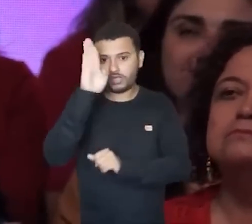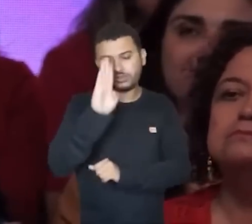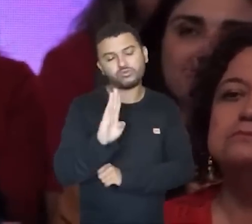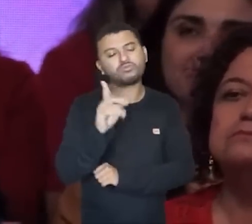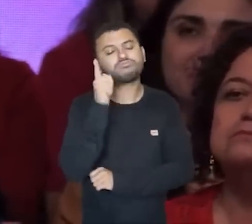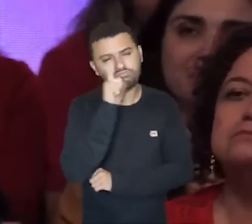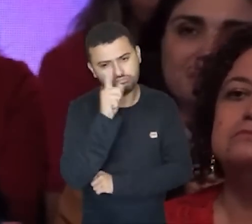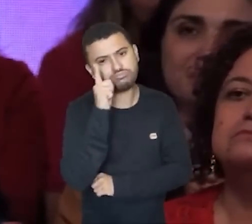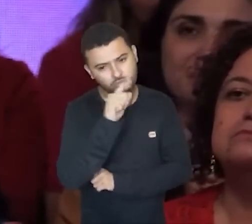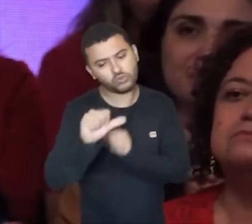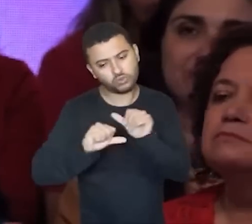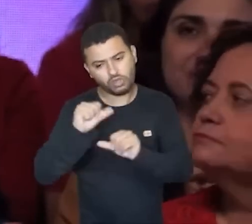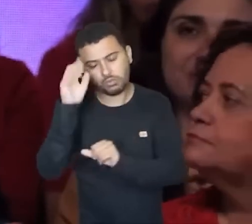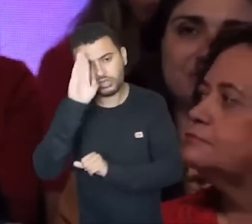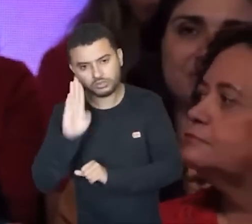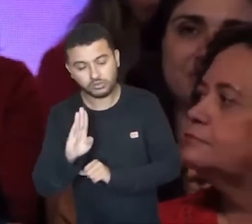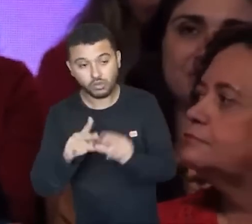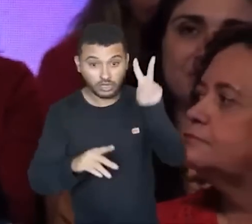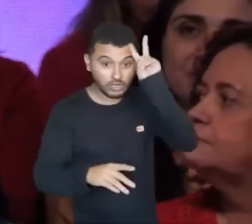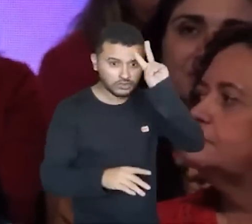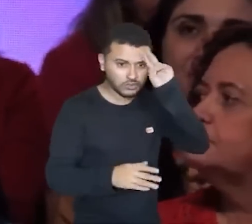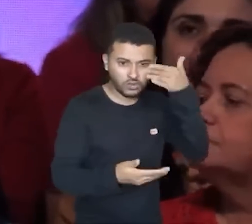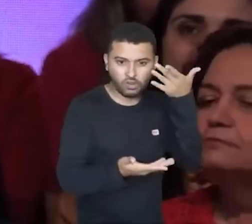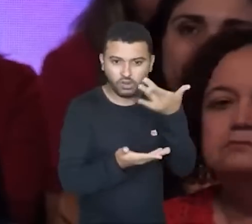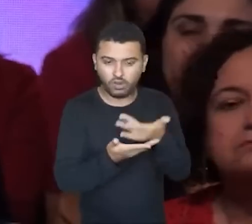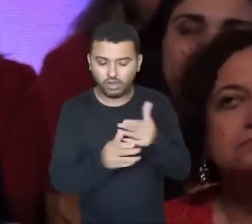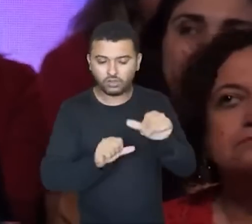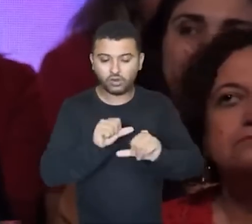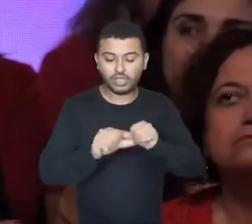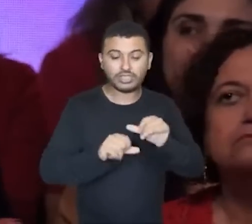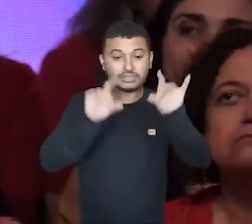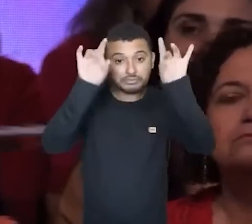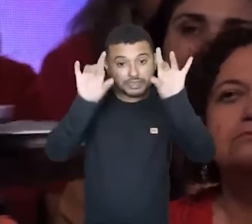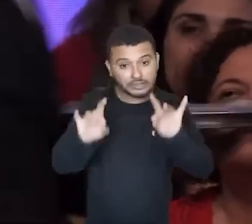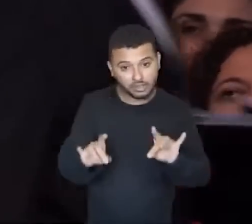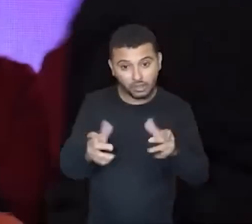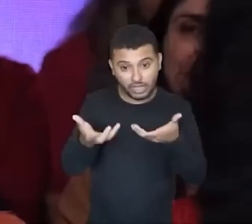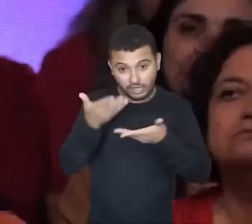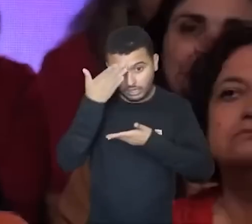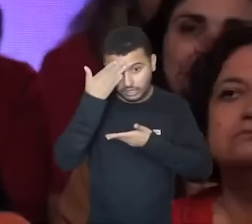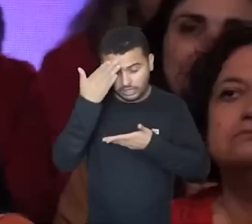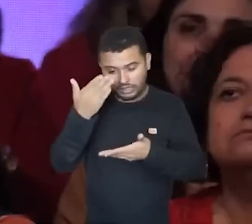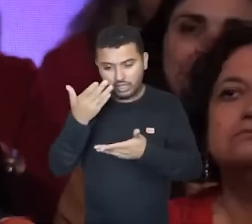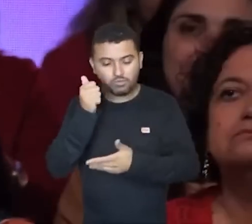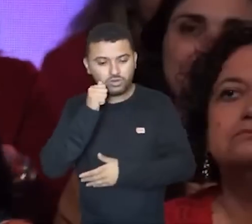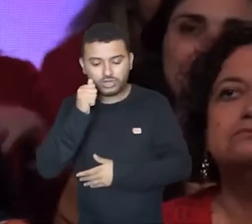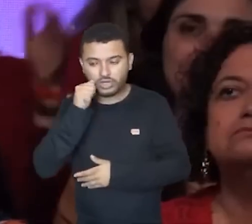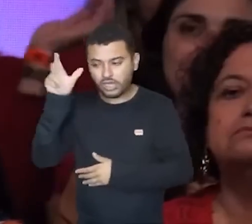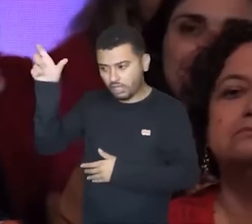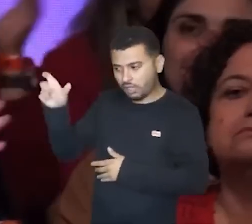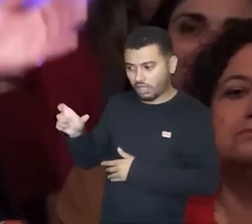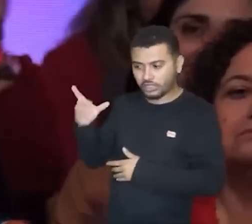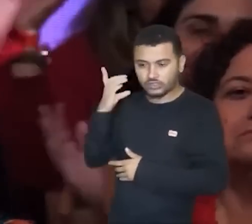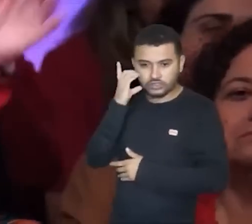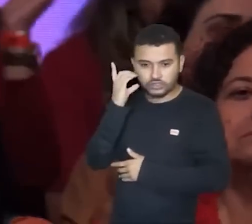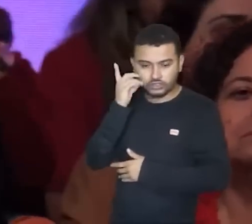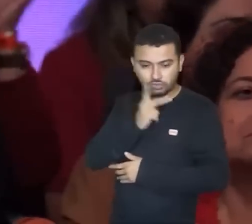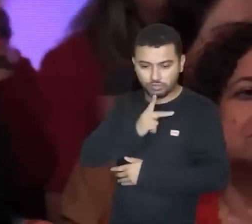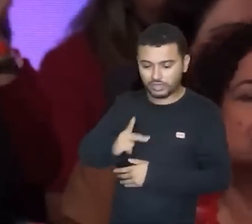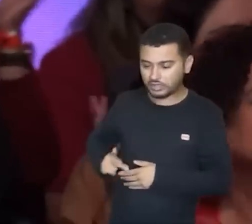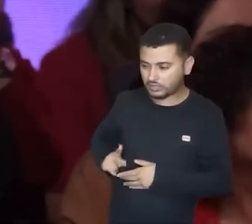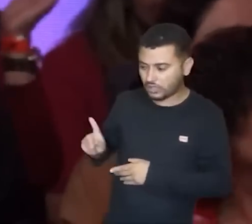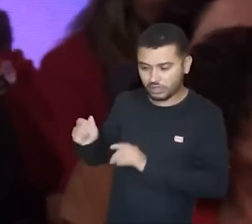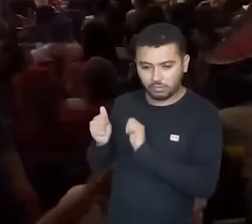nessa história da mudança, eu quero saudar muito especialmente minha companheira, a presidenta Dilma Rousseff, e nosso